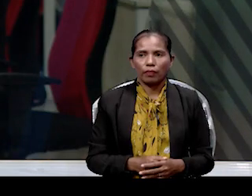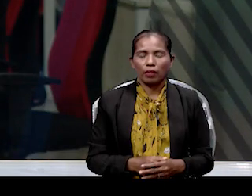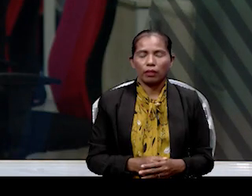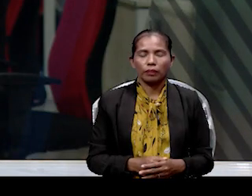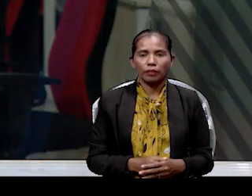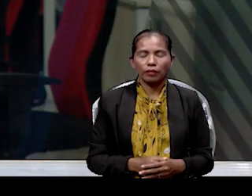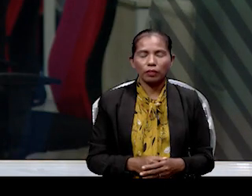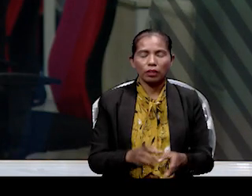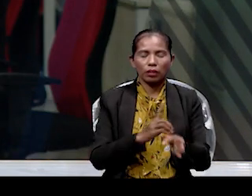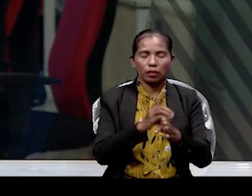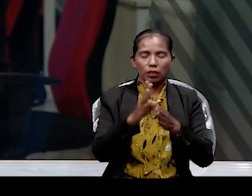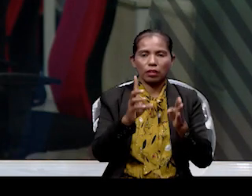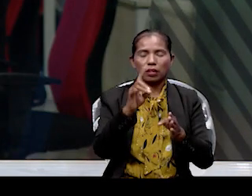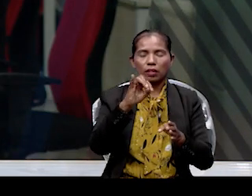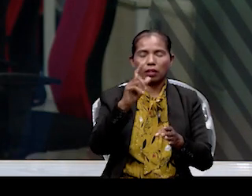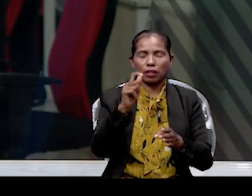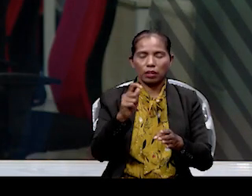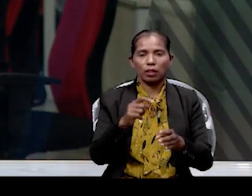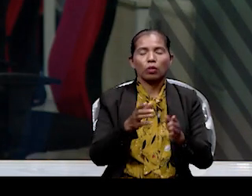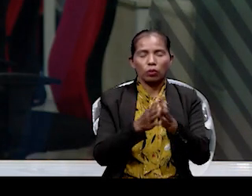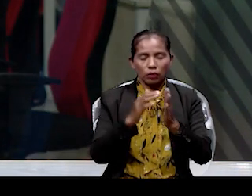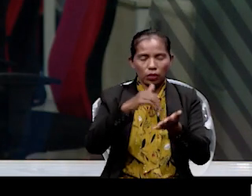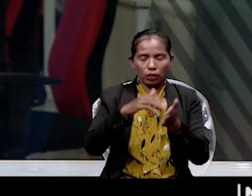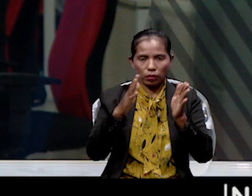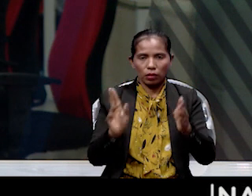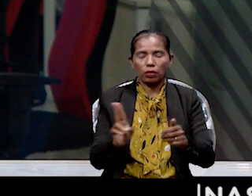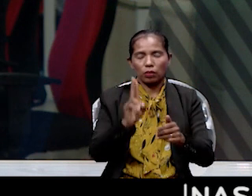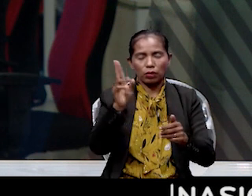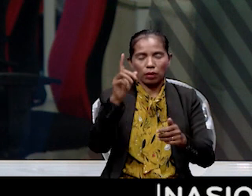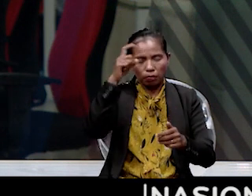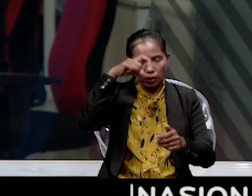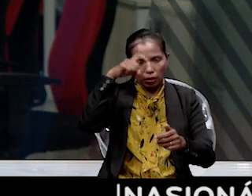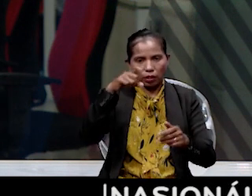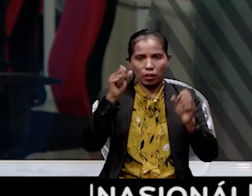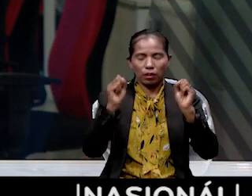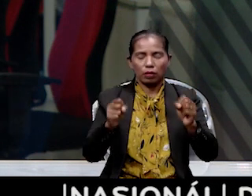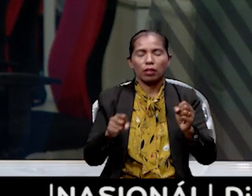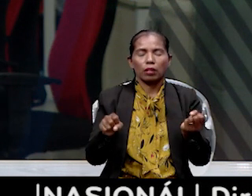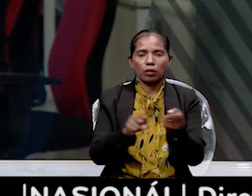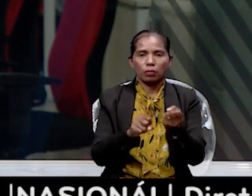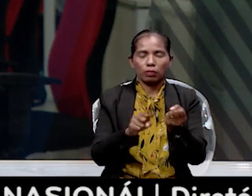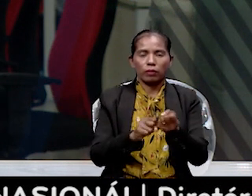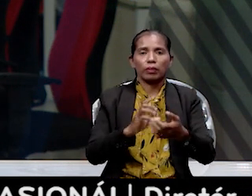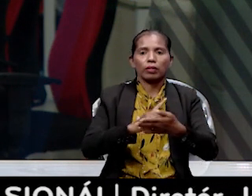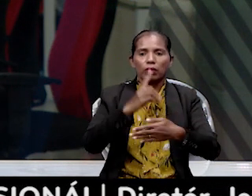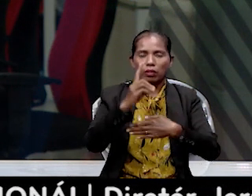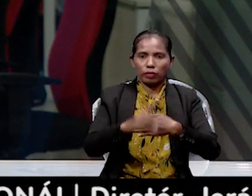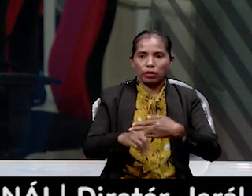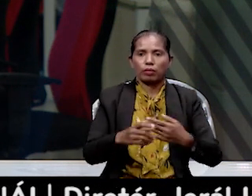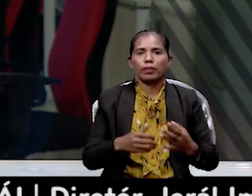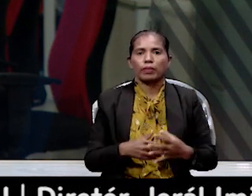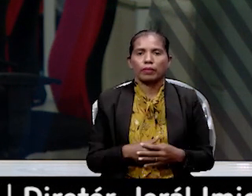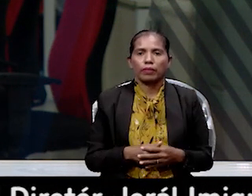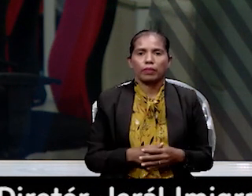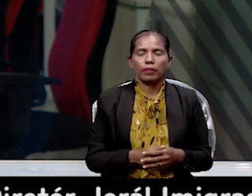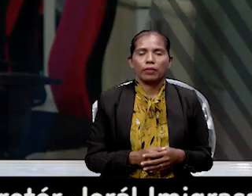Reitór DIT husu estudante graduadu sira atau Uza Matenek hodi kontribui ba Dezenvolvimentu.